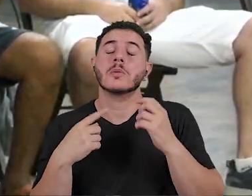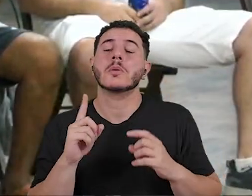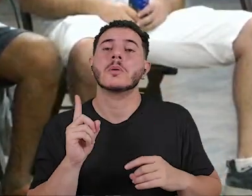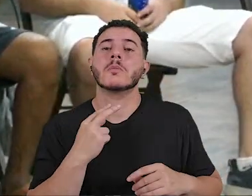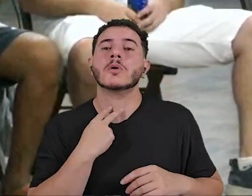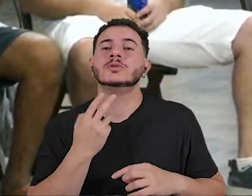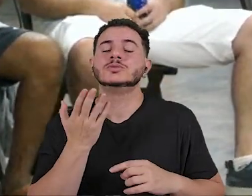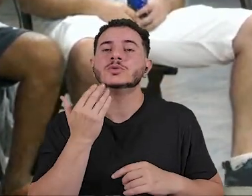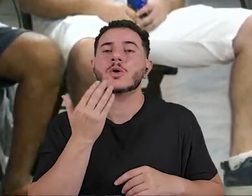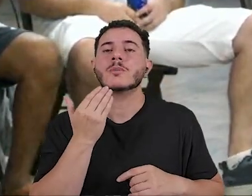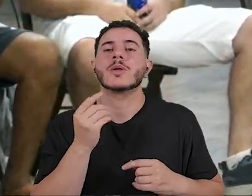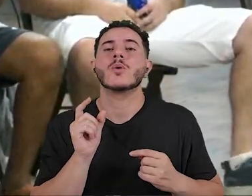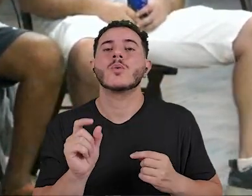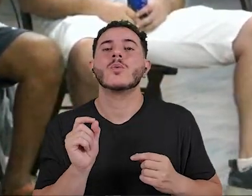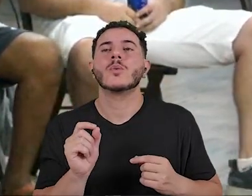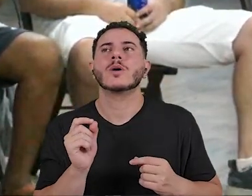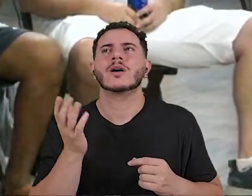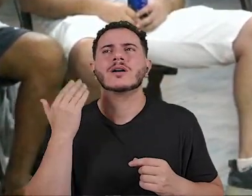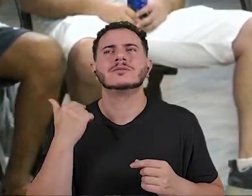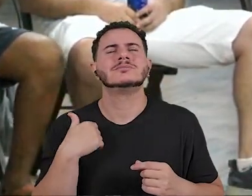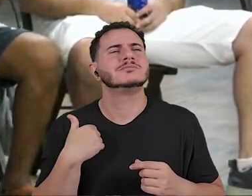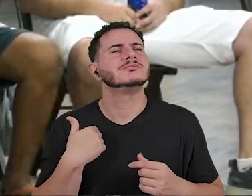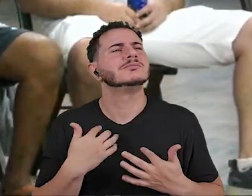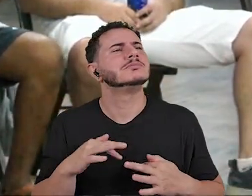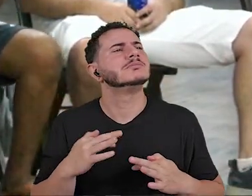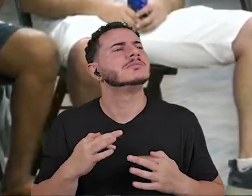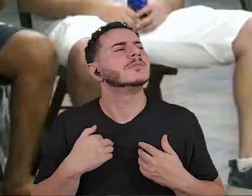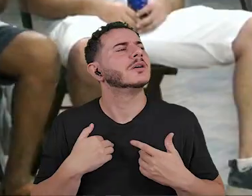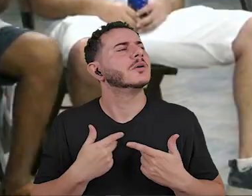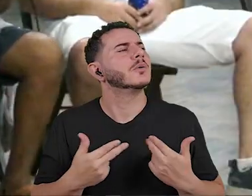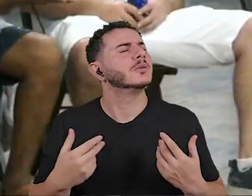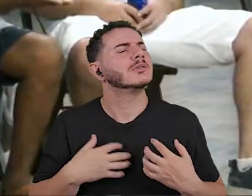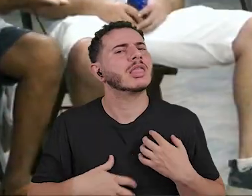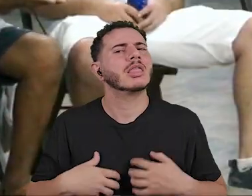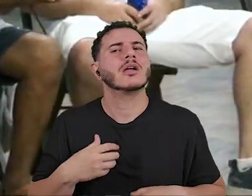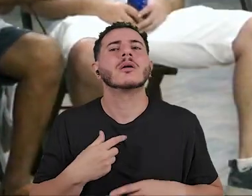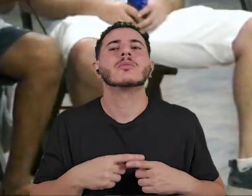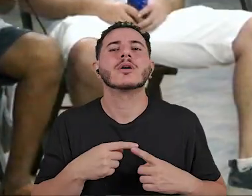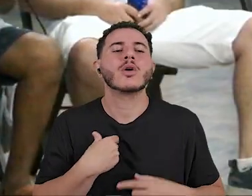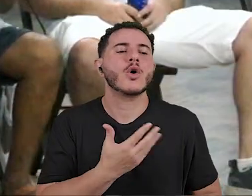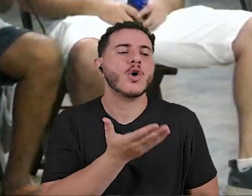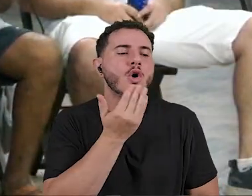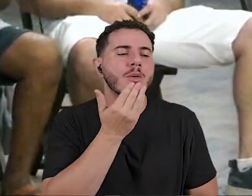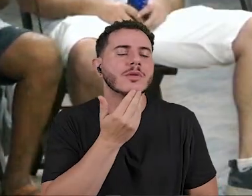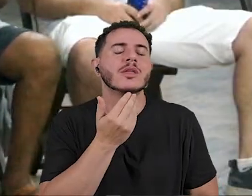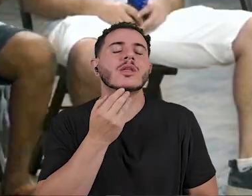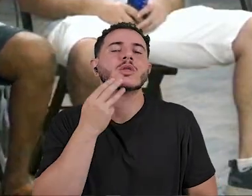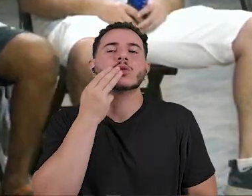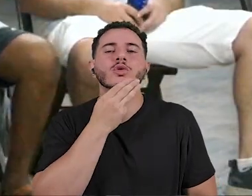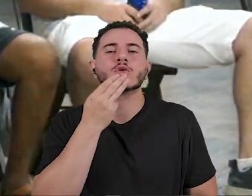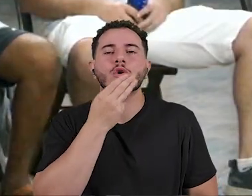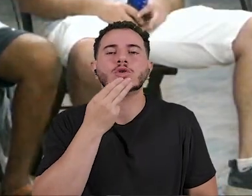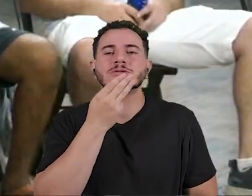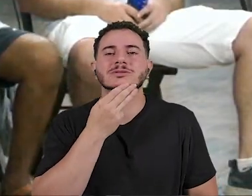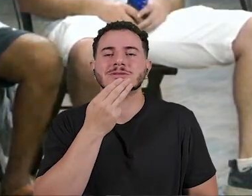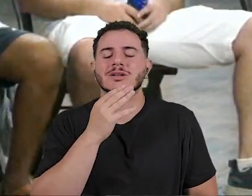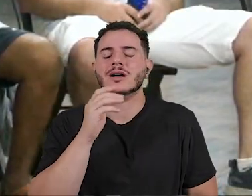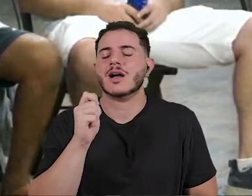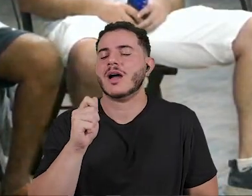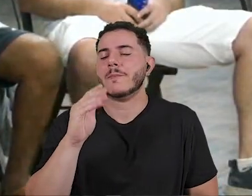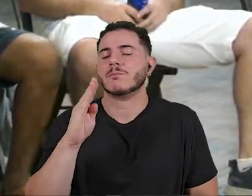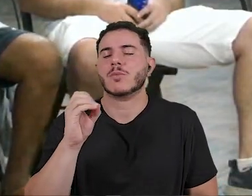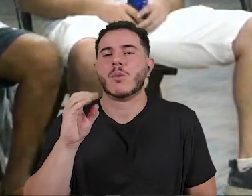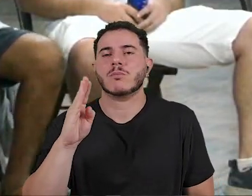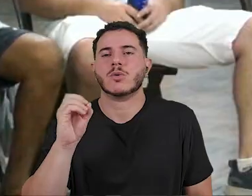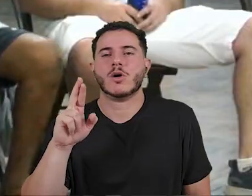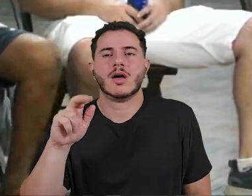Porque eu comi doce de abóbora. A abóbora é quizila Paxangu. Entendeu agora? Então, como a gente é filho, fica